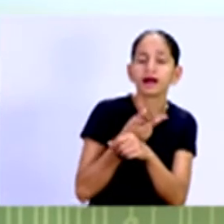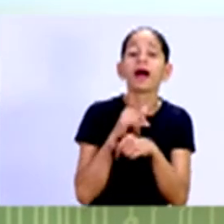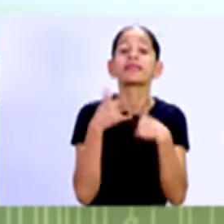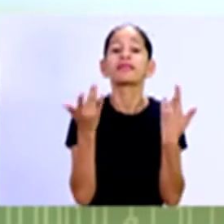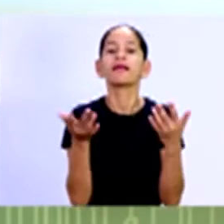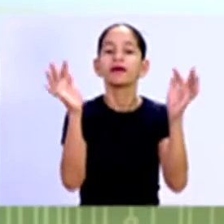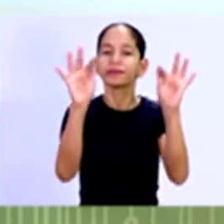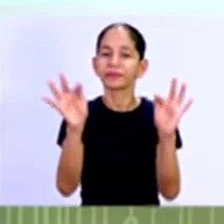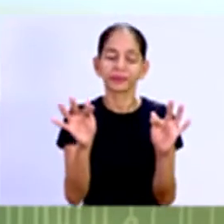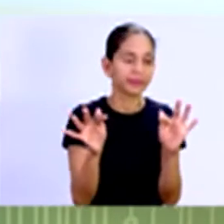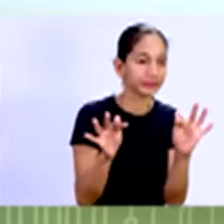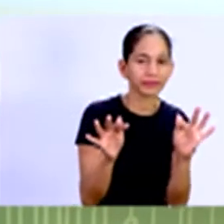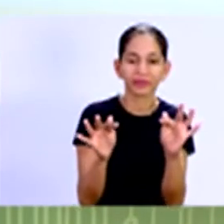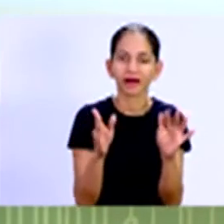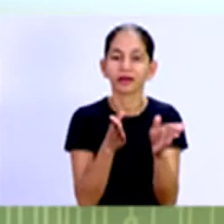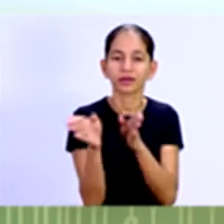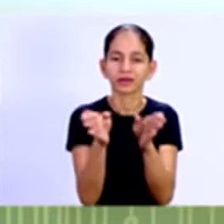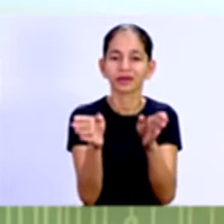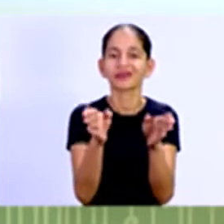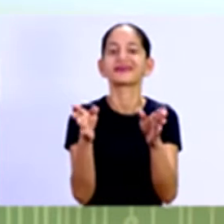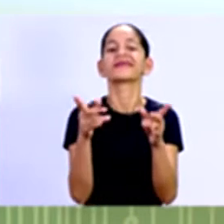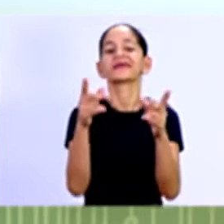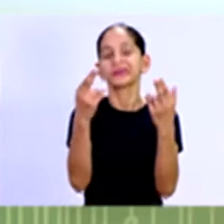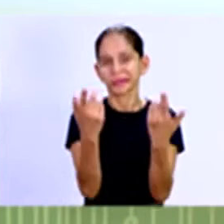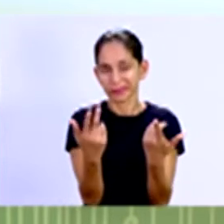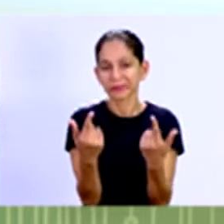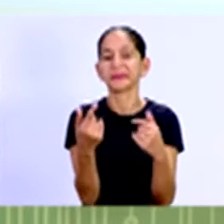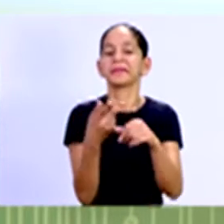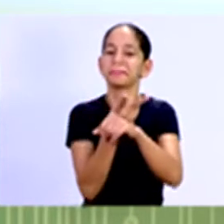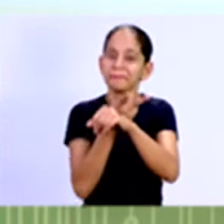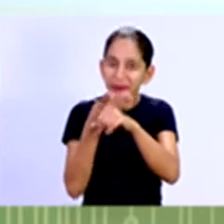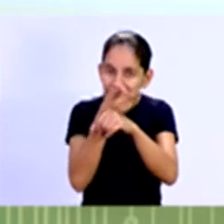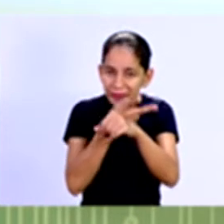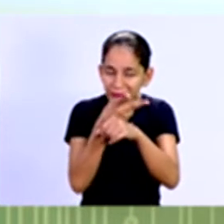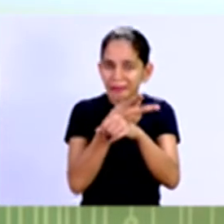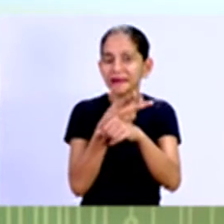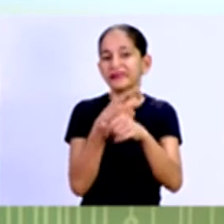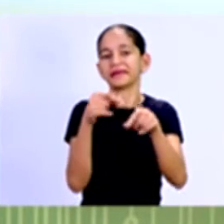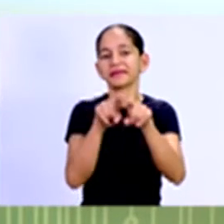virtude. E a virtude, como nós vimos aí no conceito, ela vem